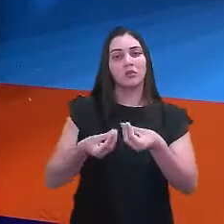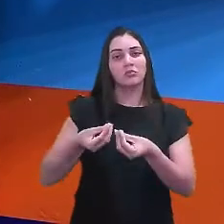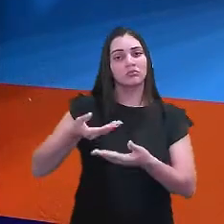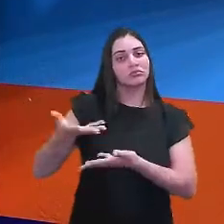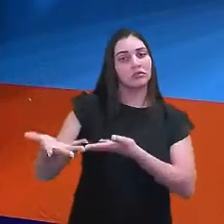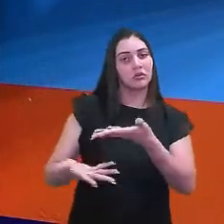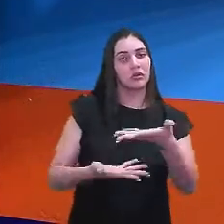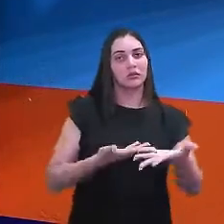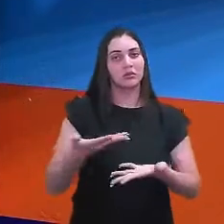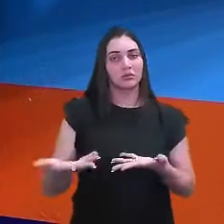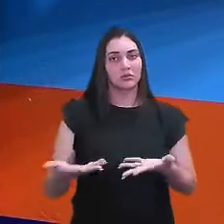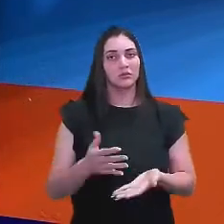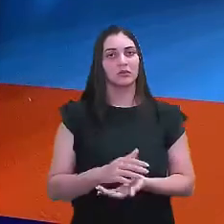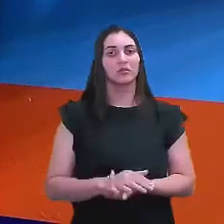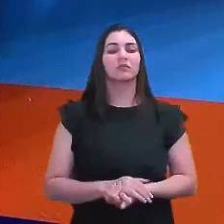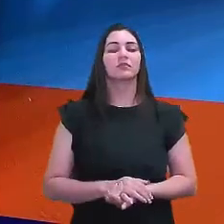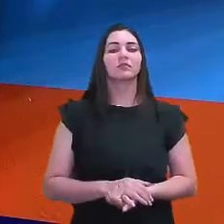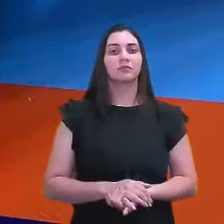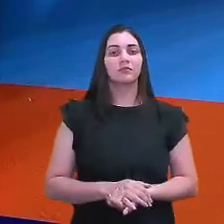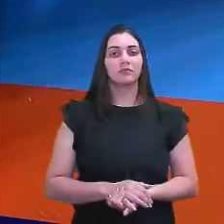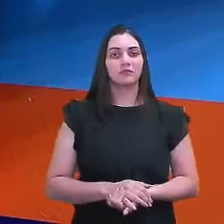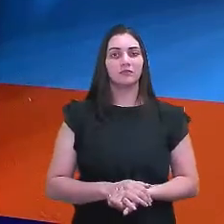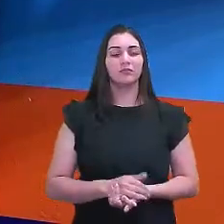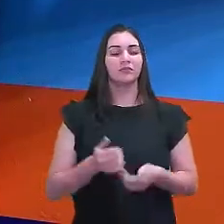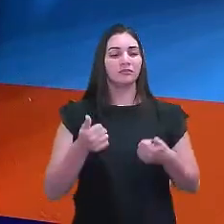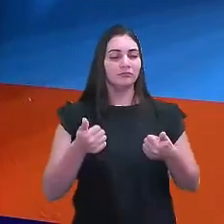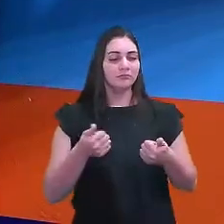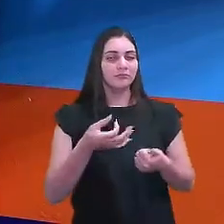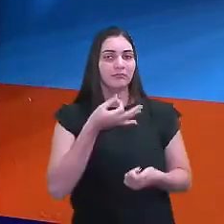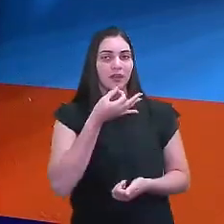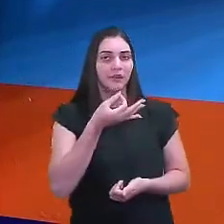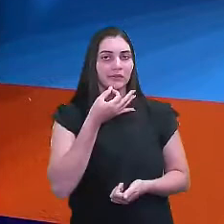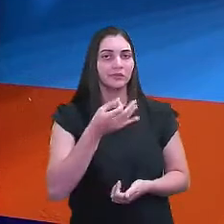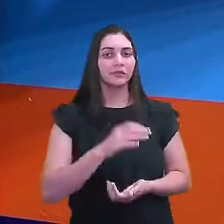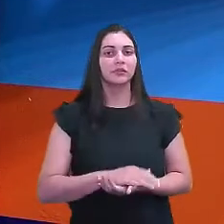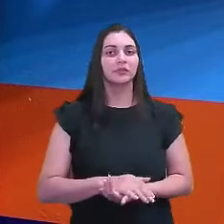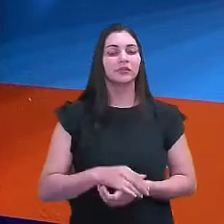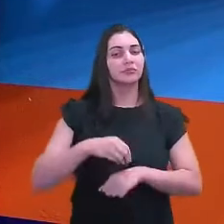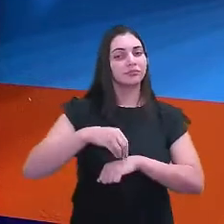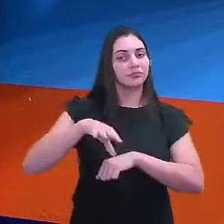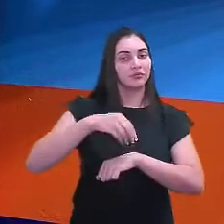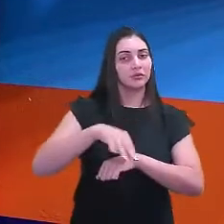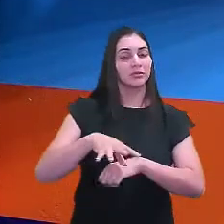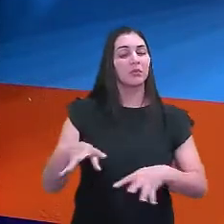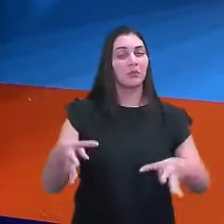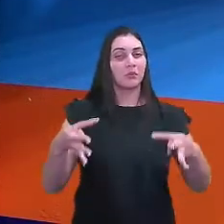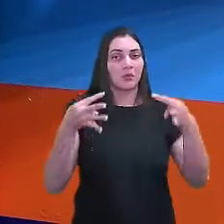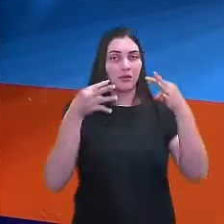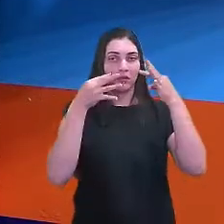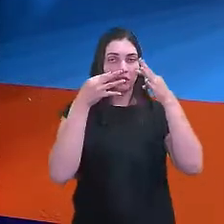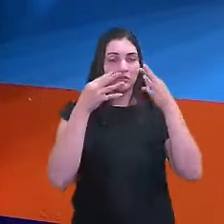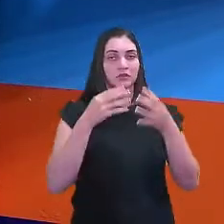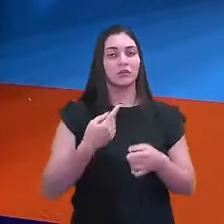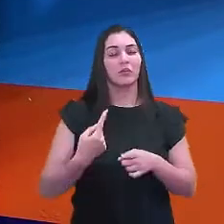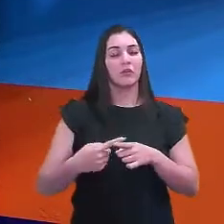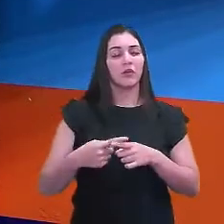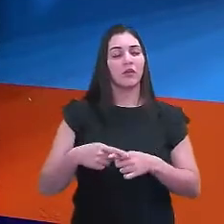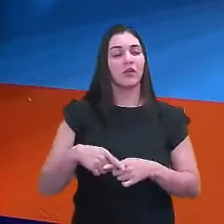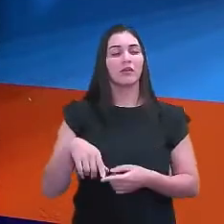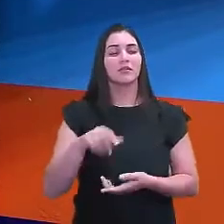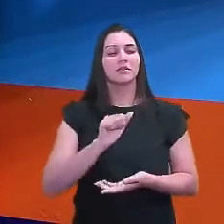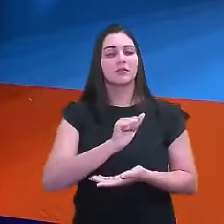relativa e não de forma absoluta. Fica aí a dica, tá? Não deixa de prestar atenção nisso, não. Esse